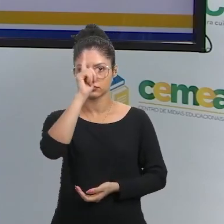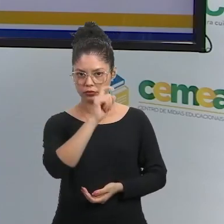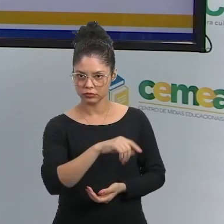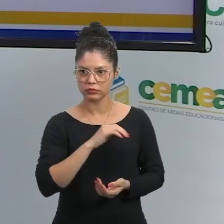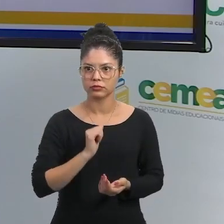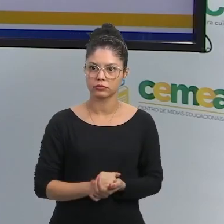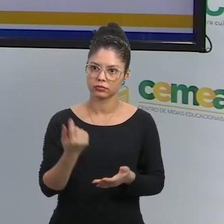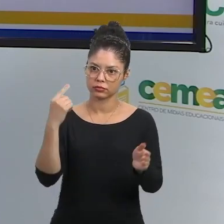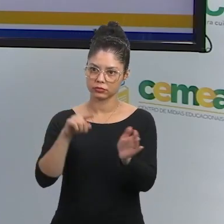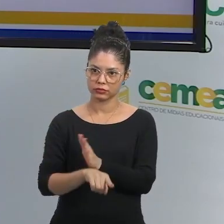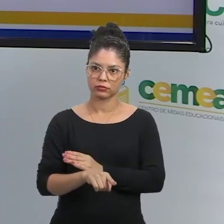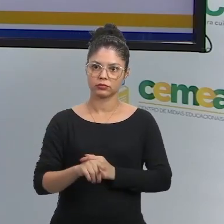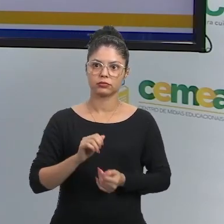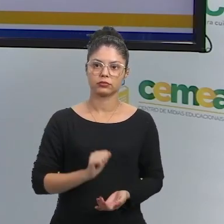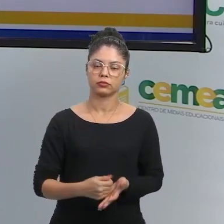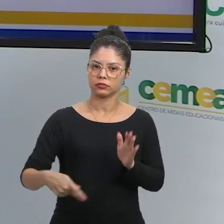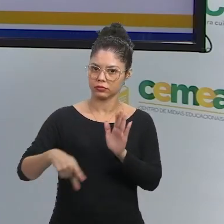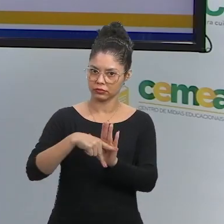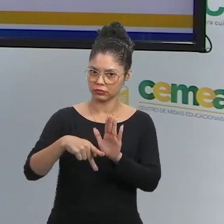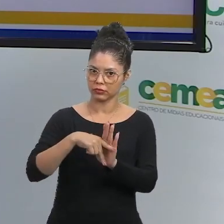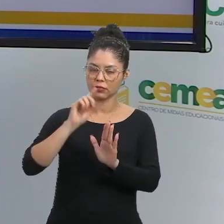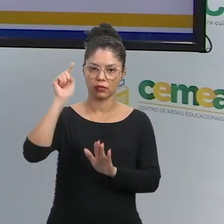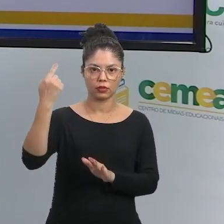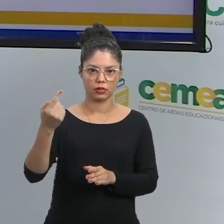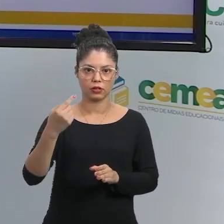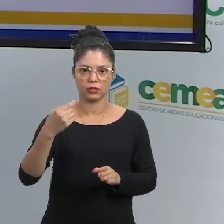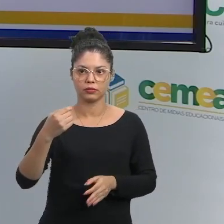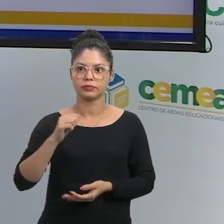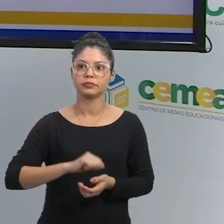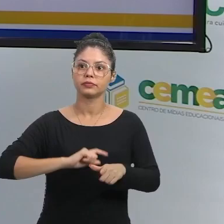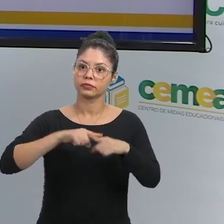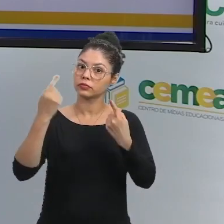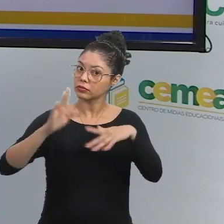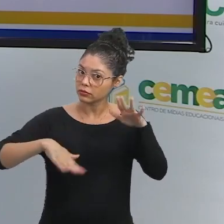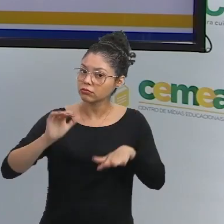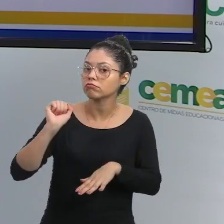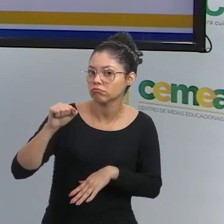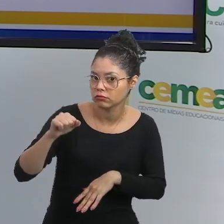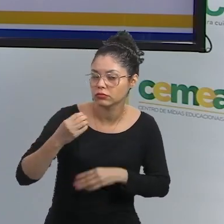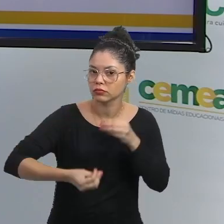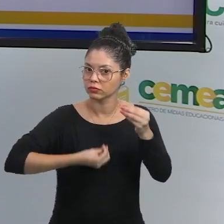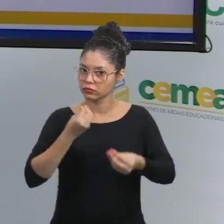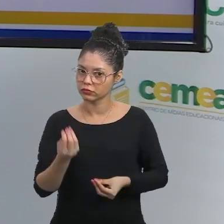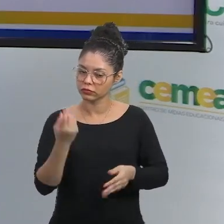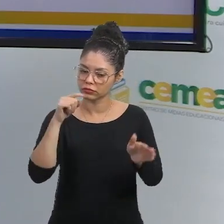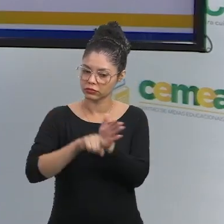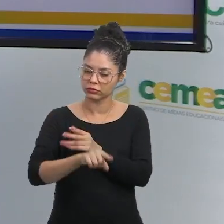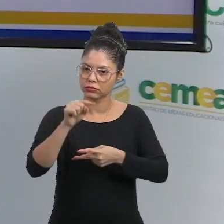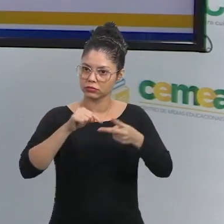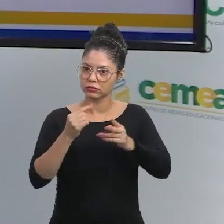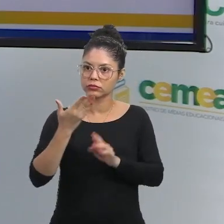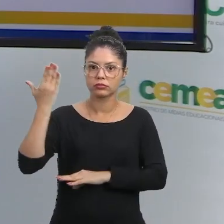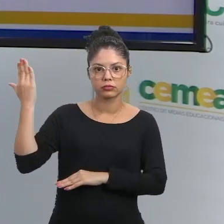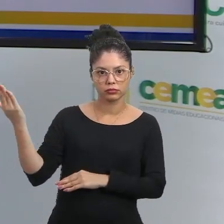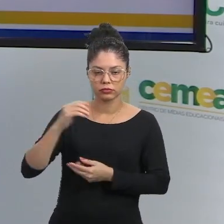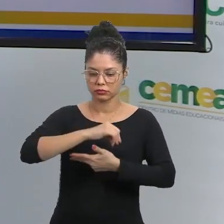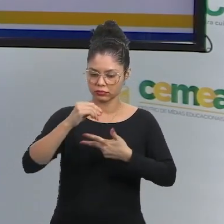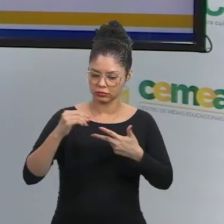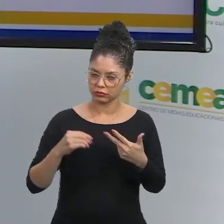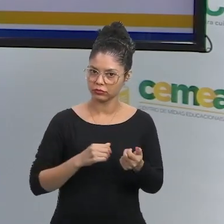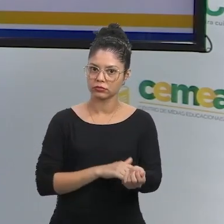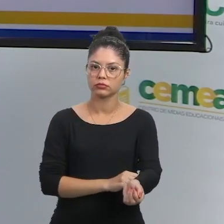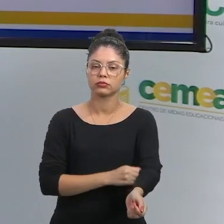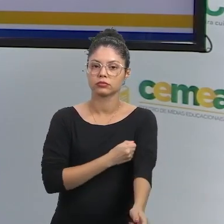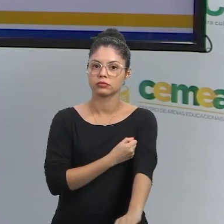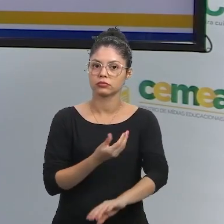dificilmente cai uma questão que fale especificamente daquele modelo atômico, mas às vezes sim, como são as 2 questões que foi já apresentado do Enem, de